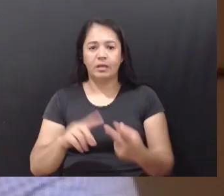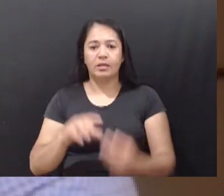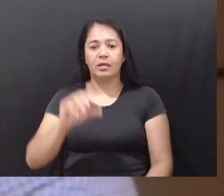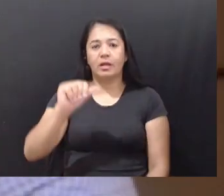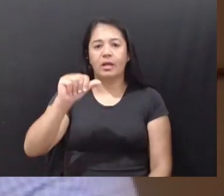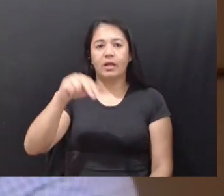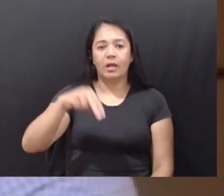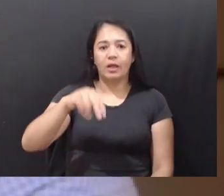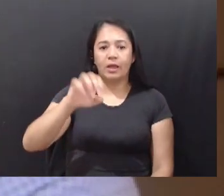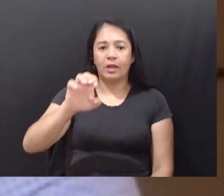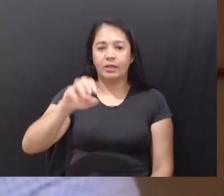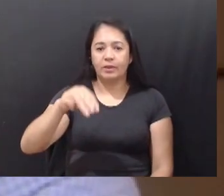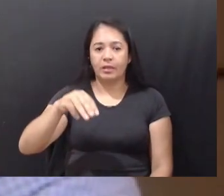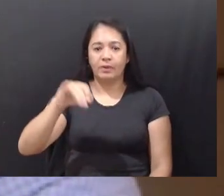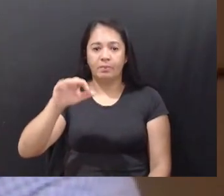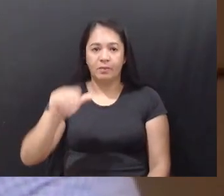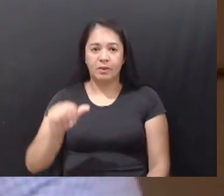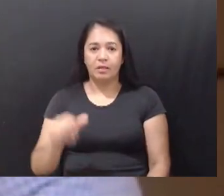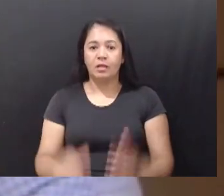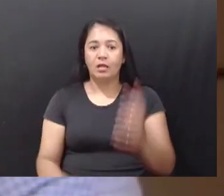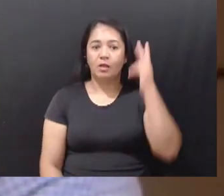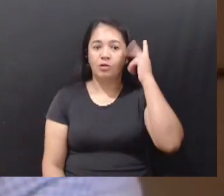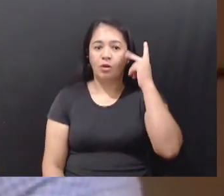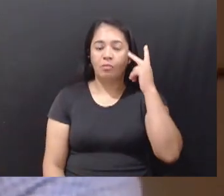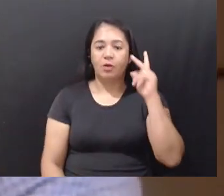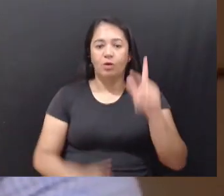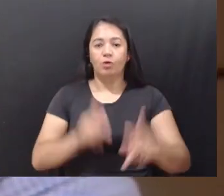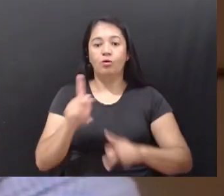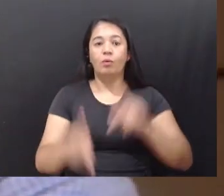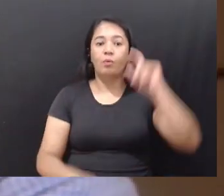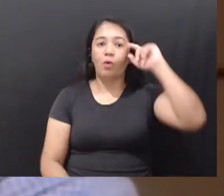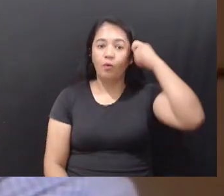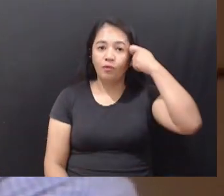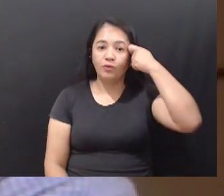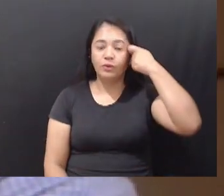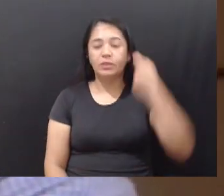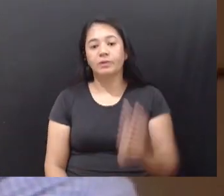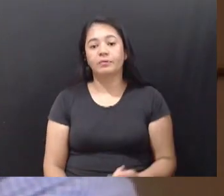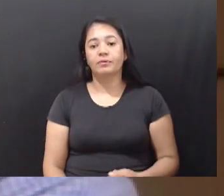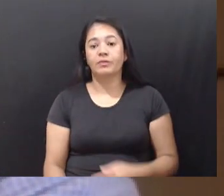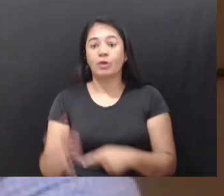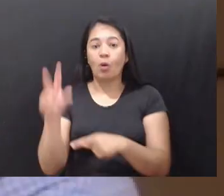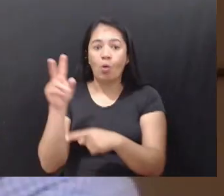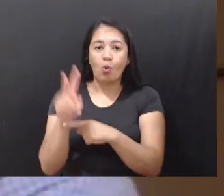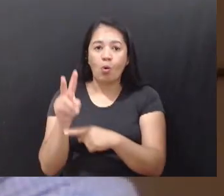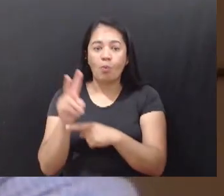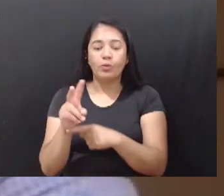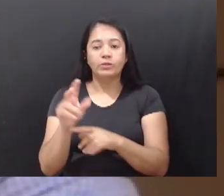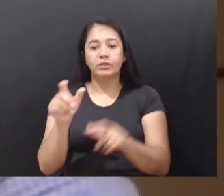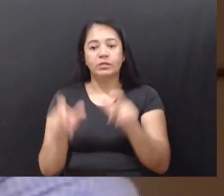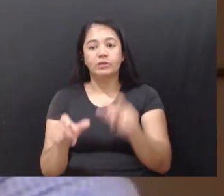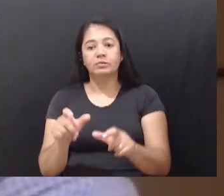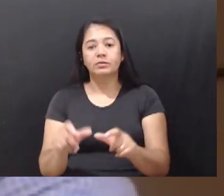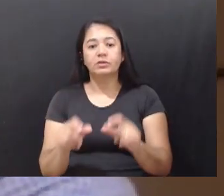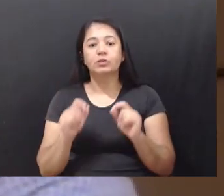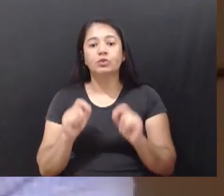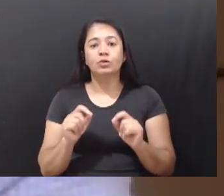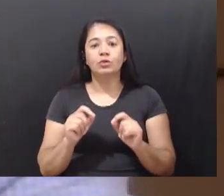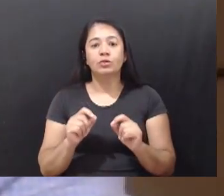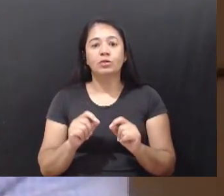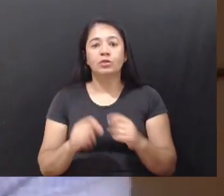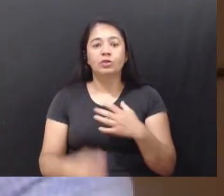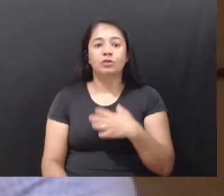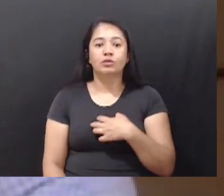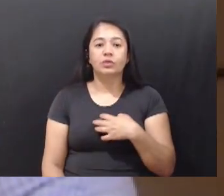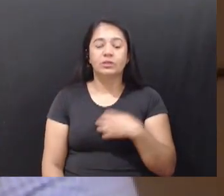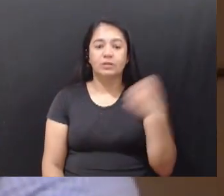de G6PD, a anemia falciforme, que é mais comum também em população negra, acaba protegendo